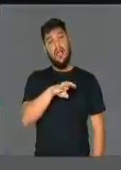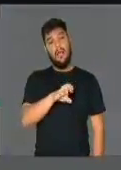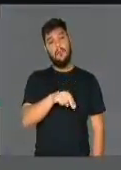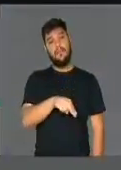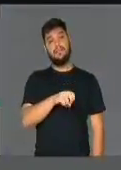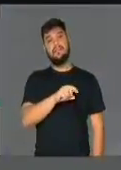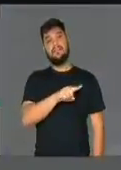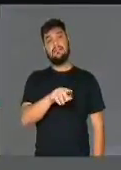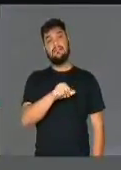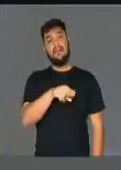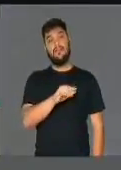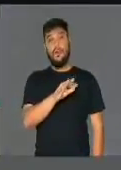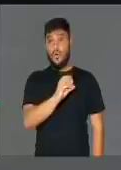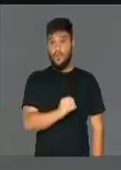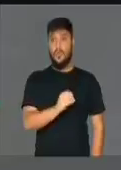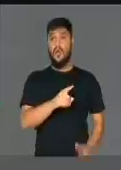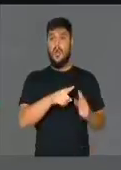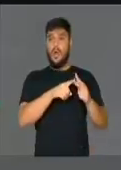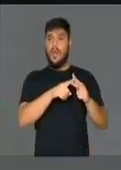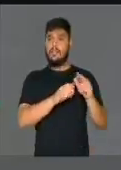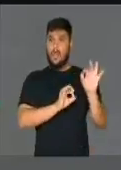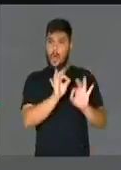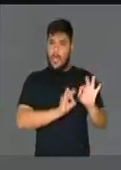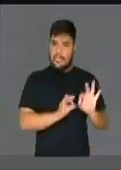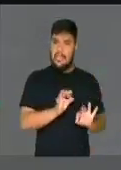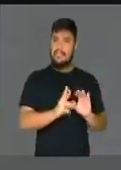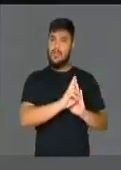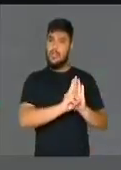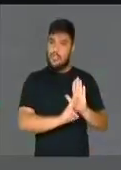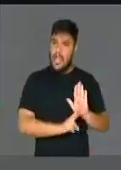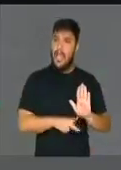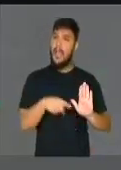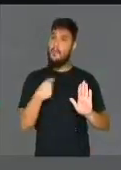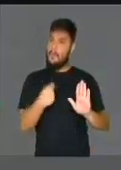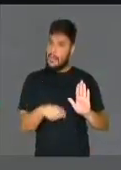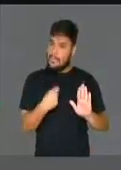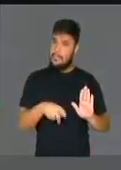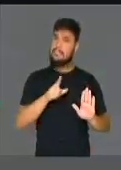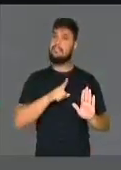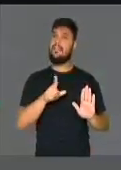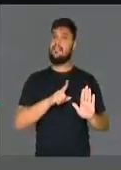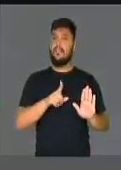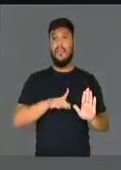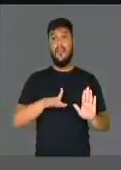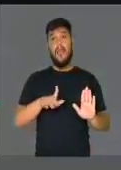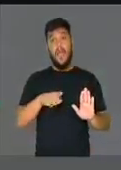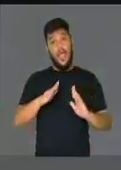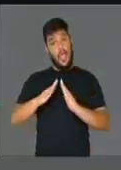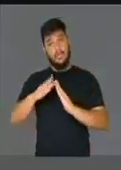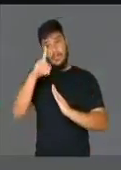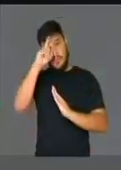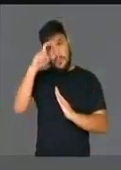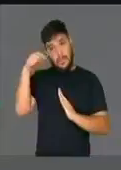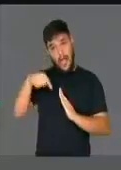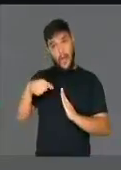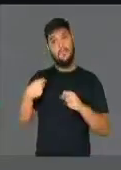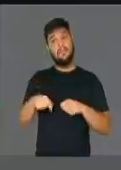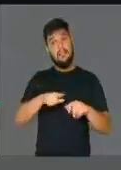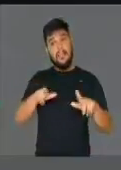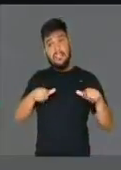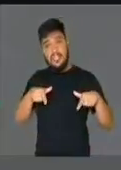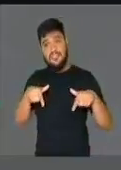essa regulamentação precisa ser feita, as entidades precisam ter os seus certificados, porque elas são o braço do